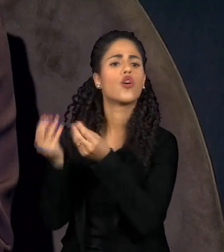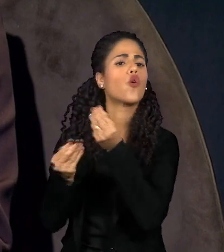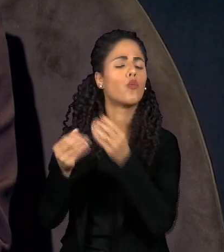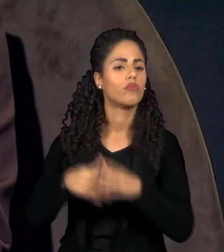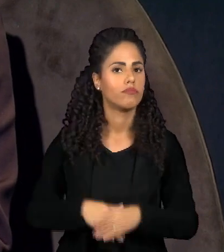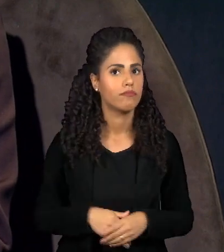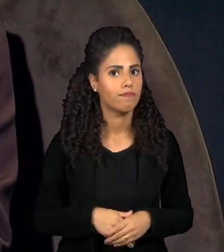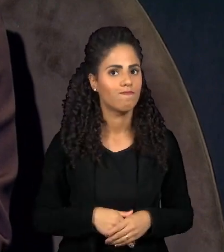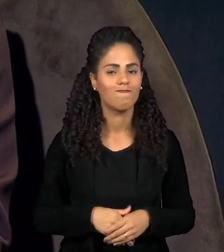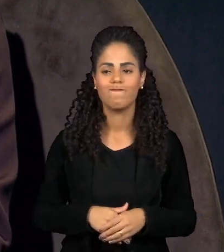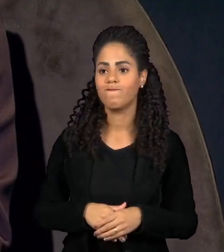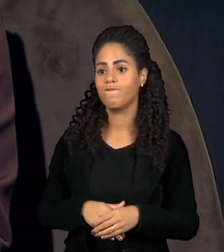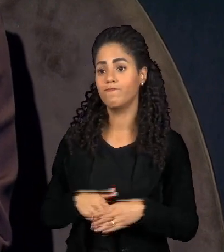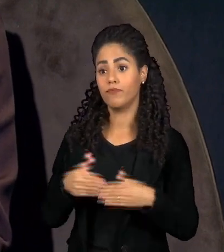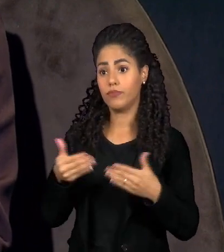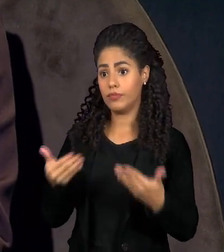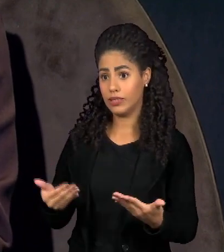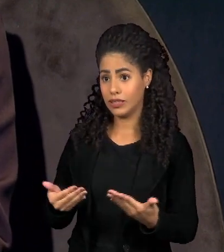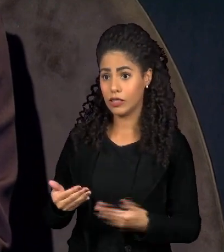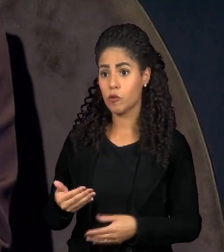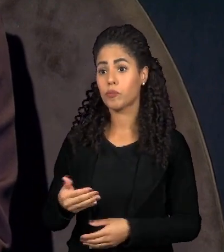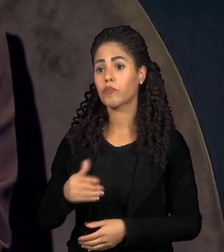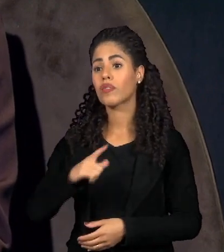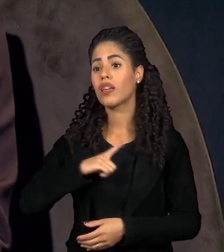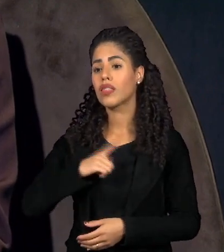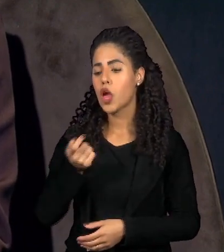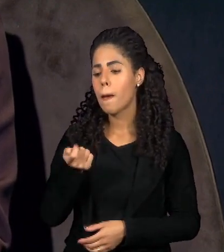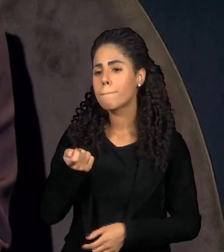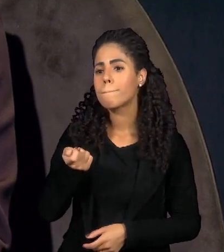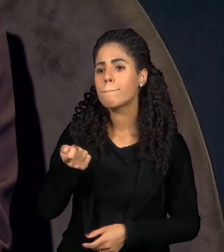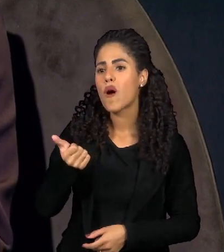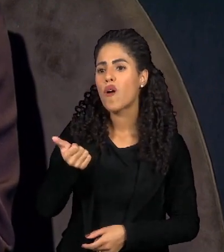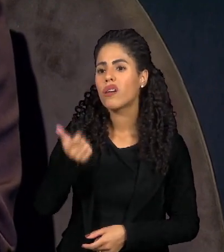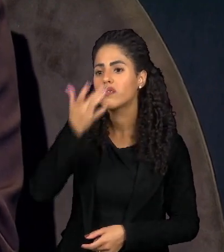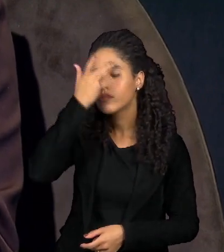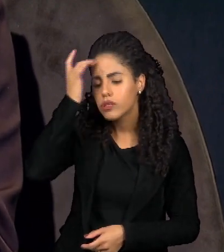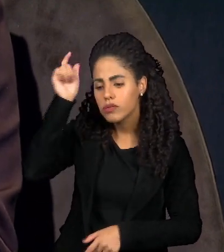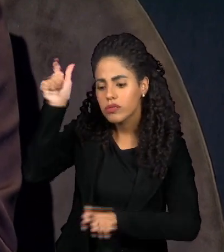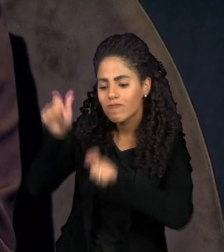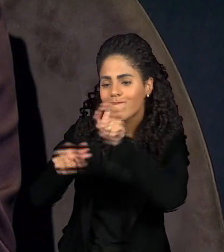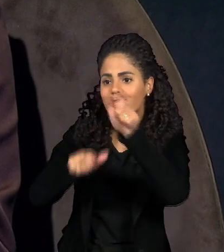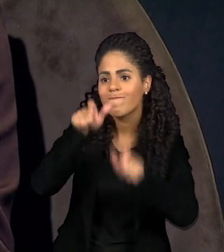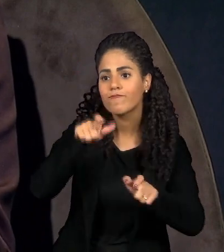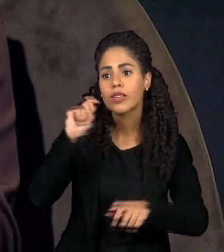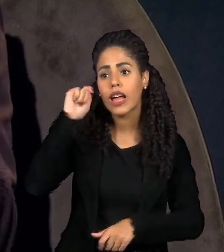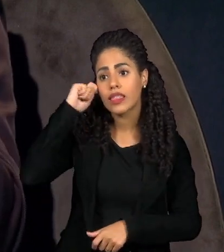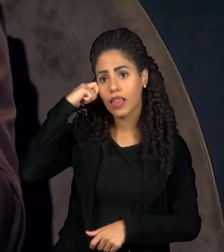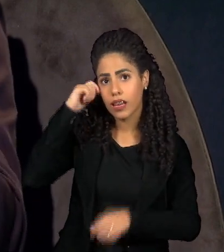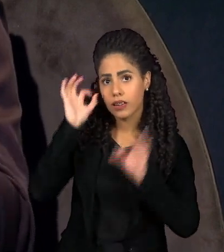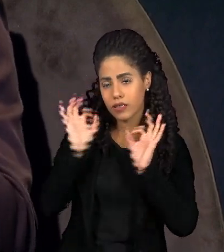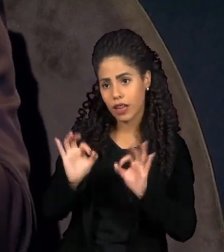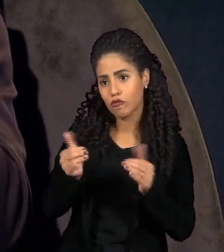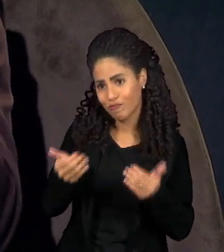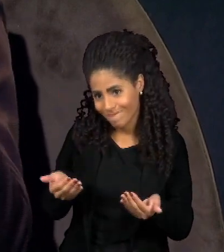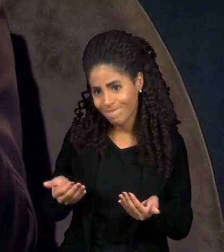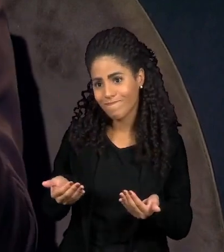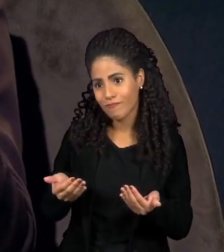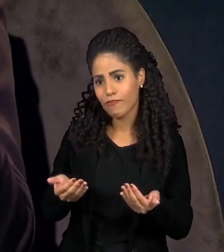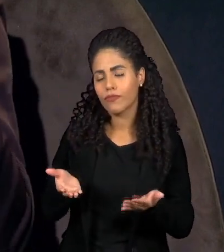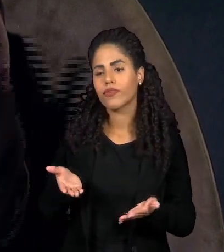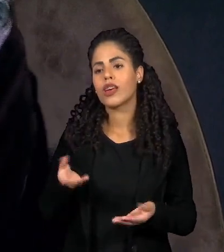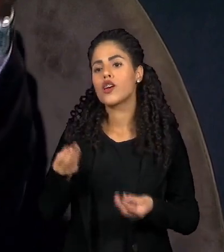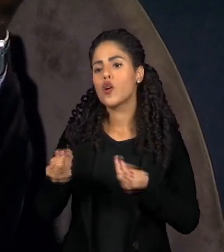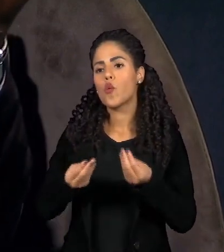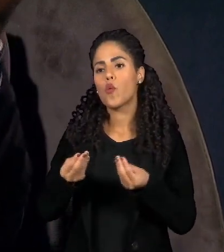Não, existem muitos poucos negros. Se a gente for falar na questão braçal, né,